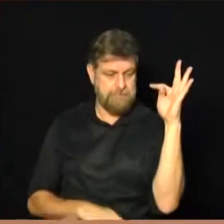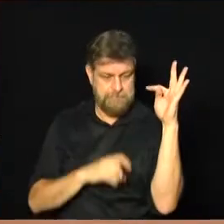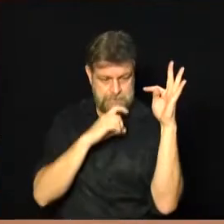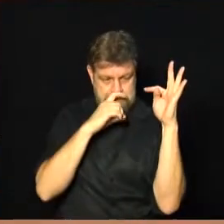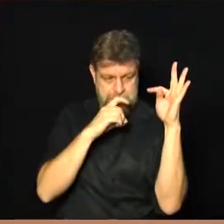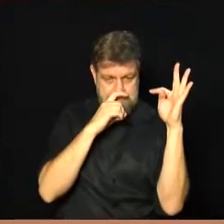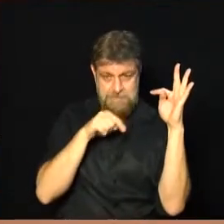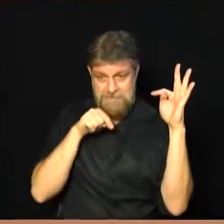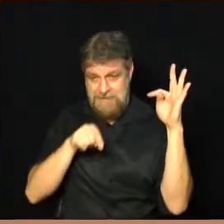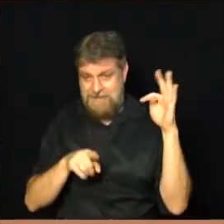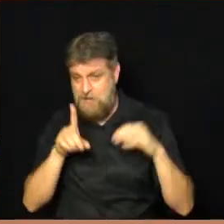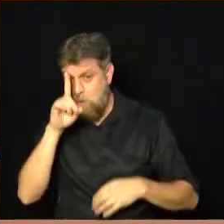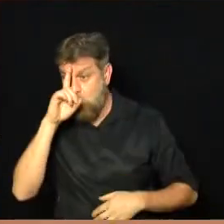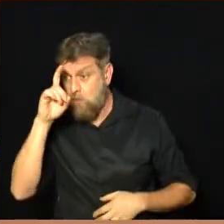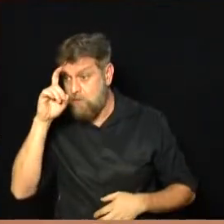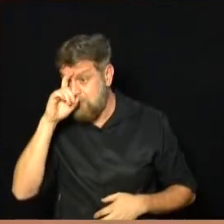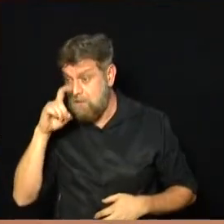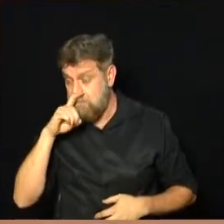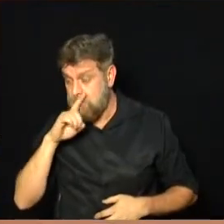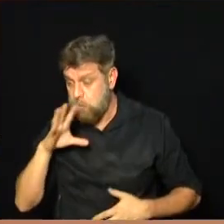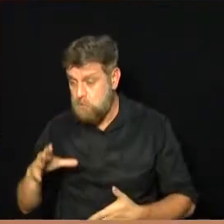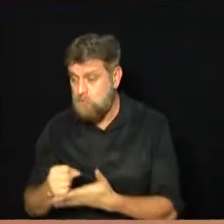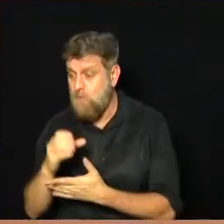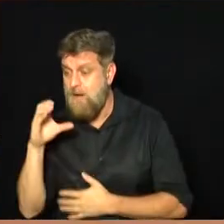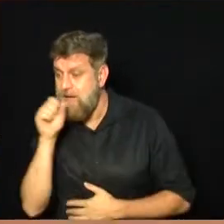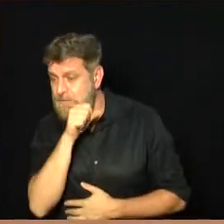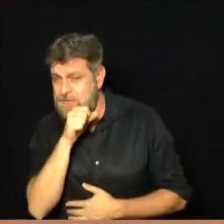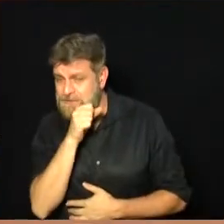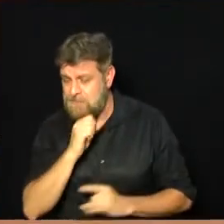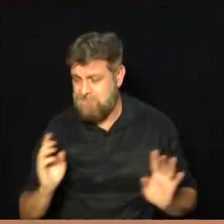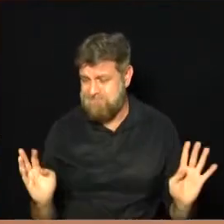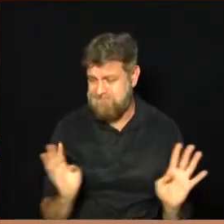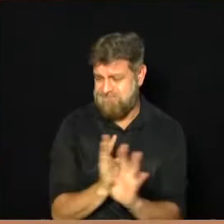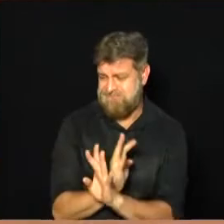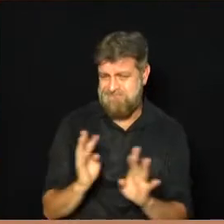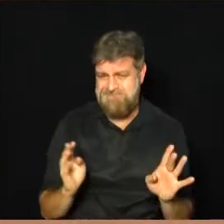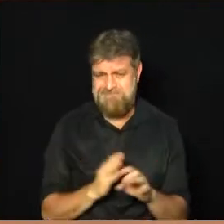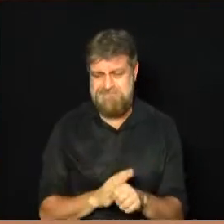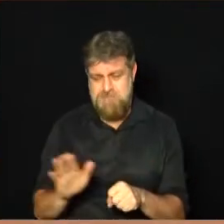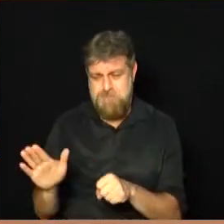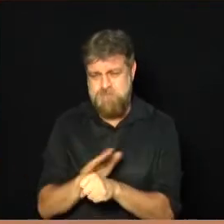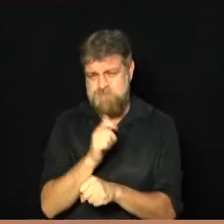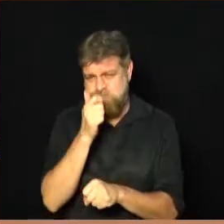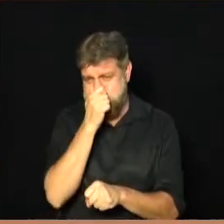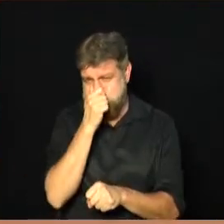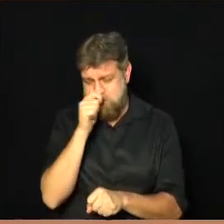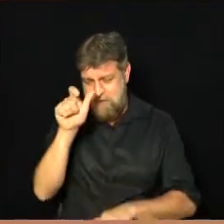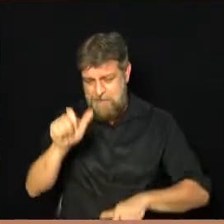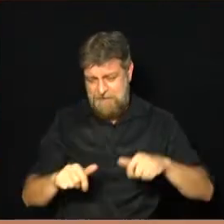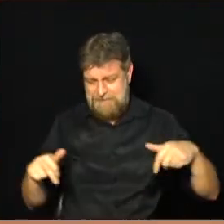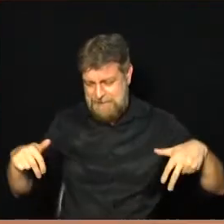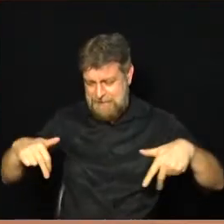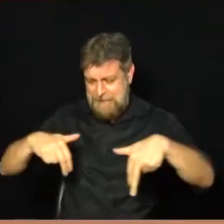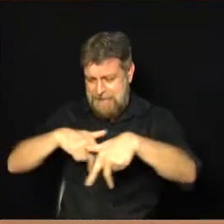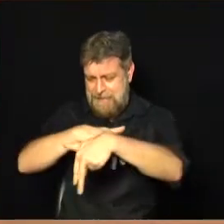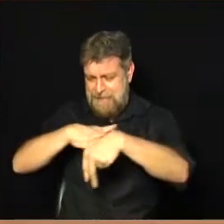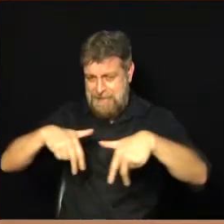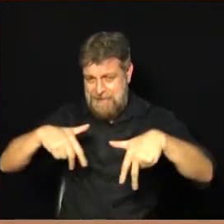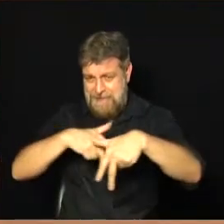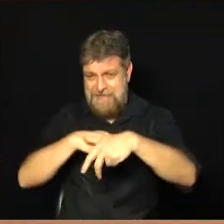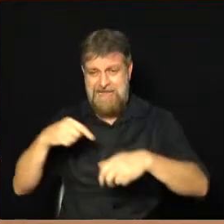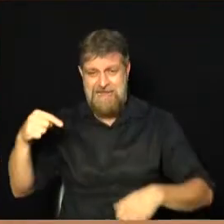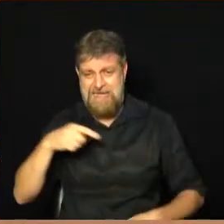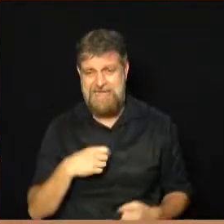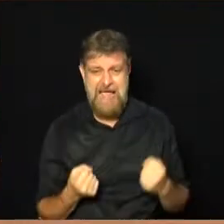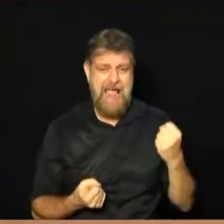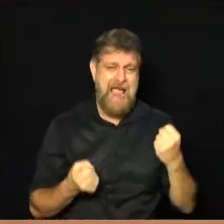Hospital Ouro Verde, pronto-socorro do outro. Então, é um conjunto ali de obras, mas também o fluxo de